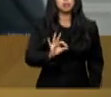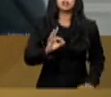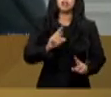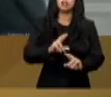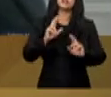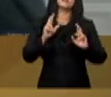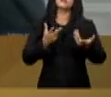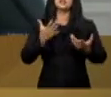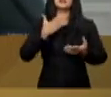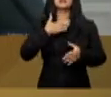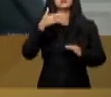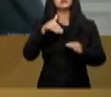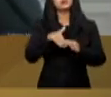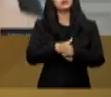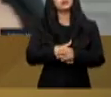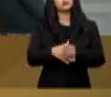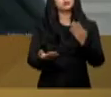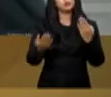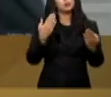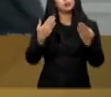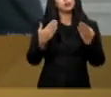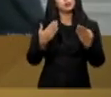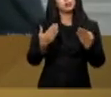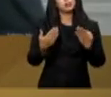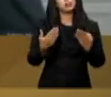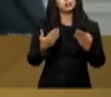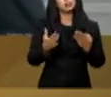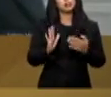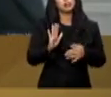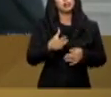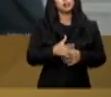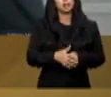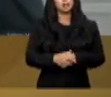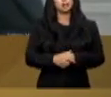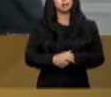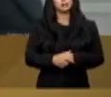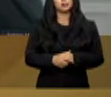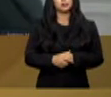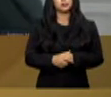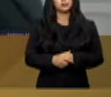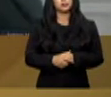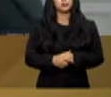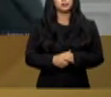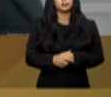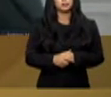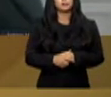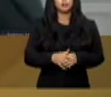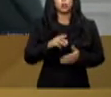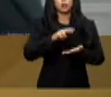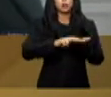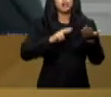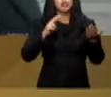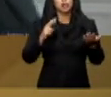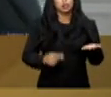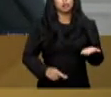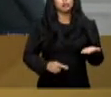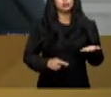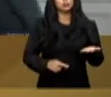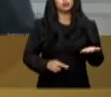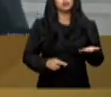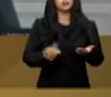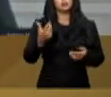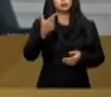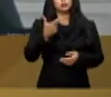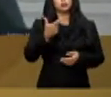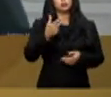voto em relação às posições já apontadas pelo eminente relator e pelos